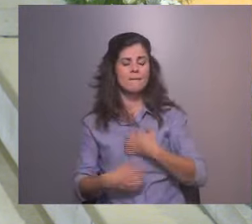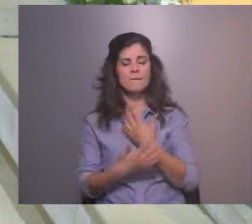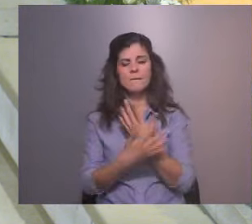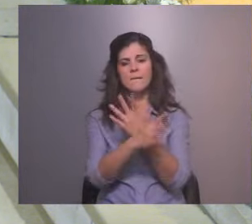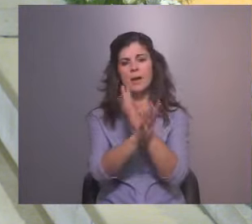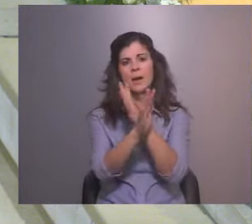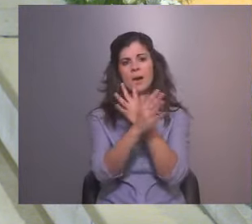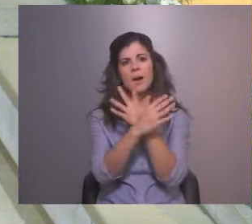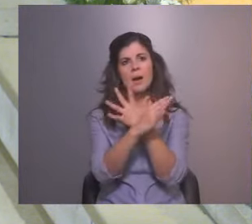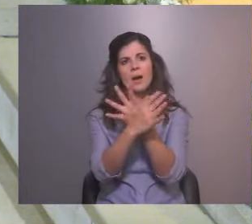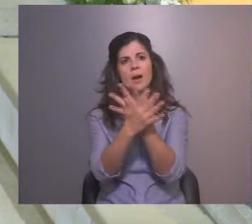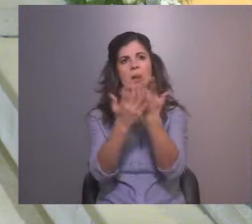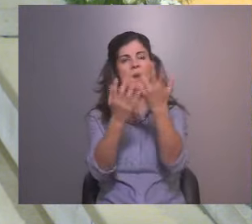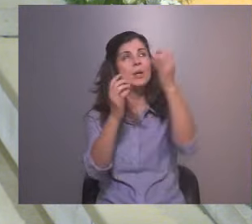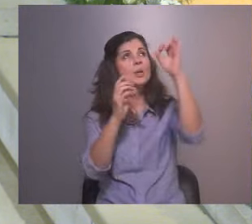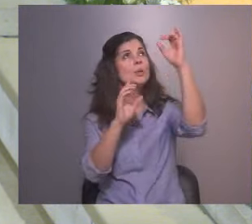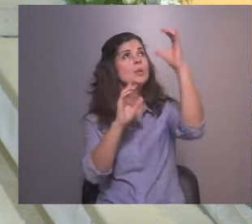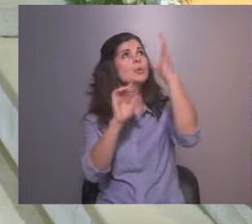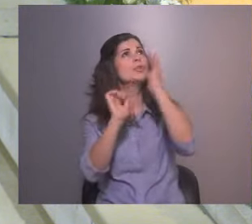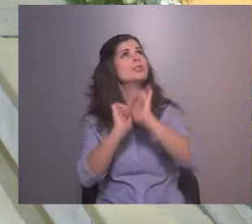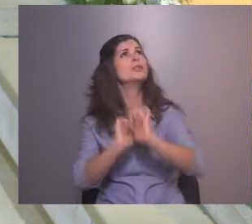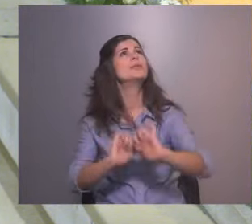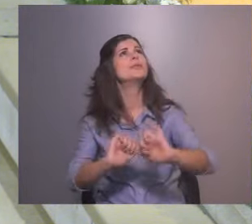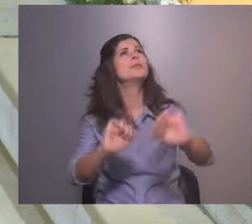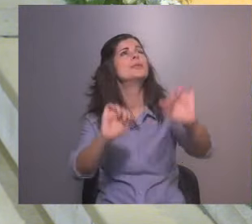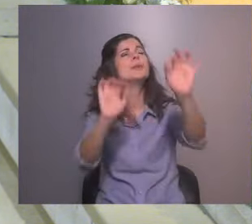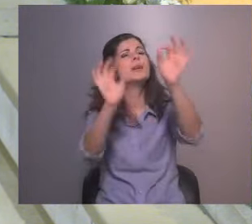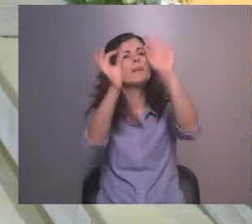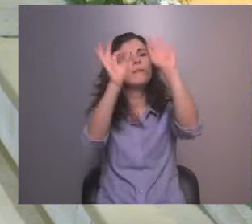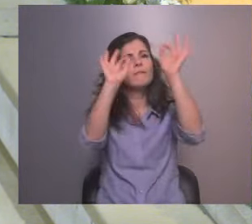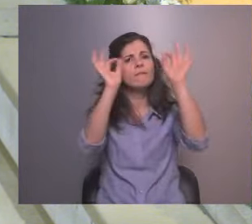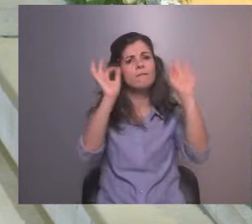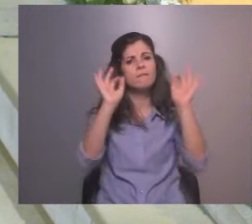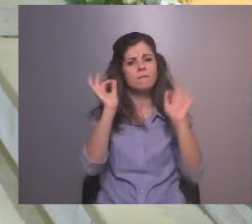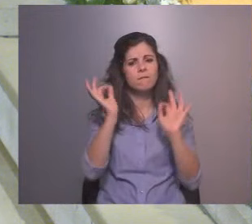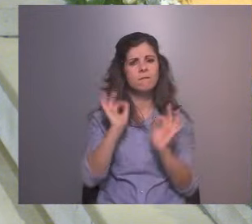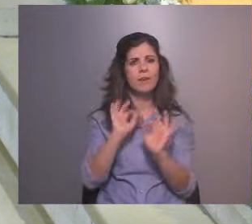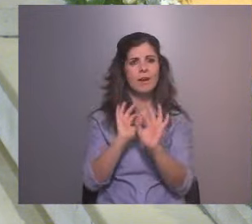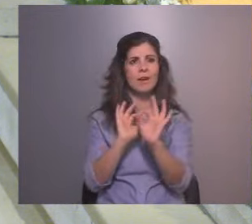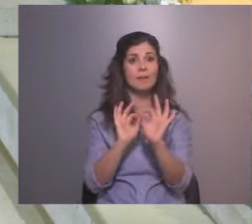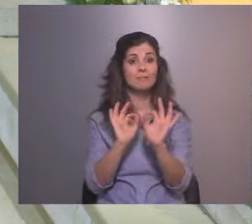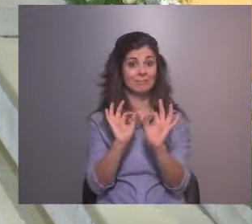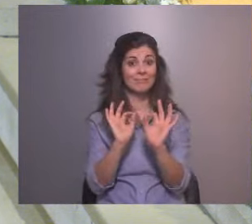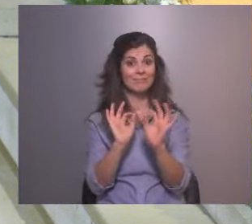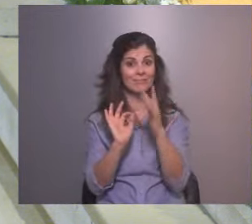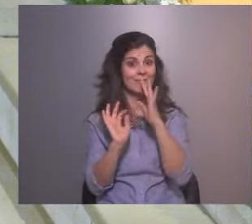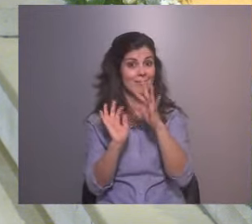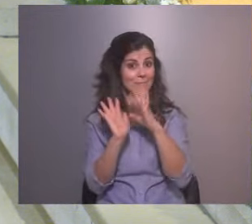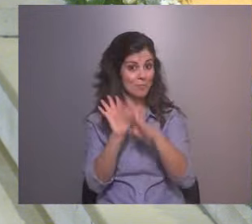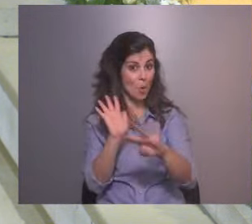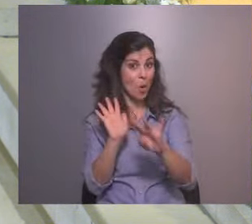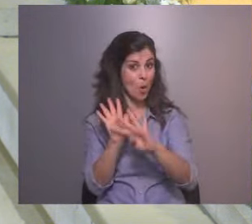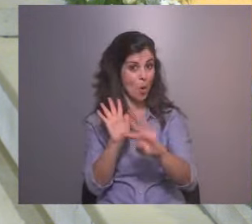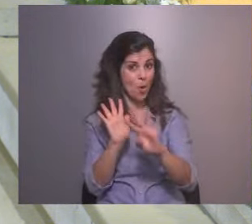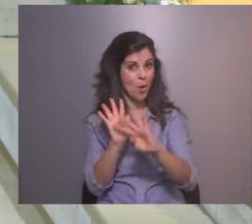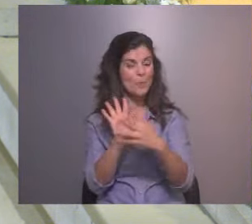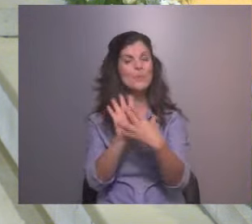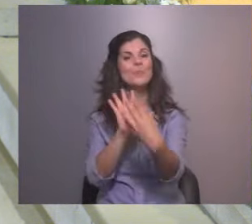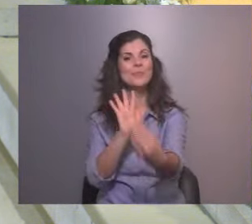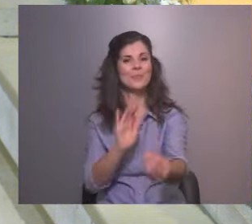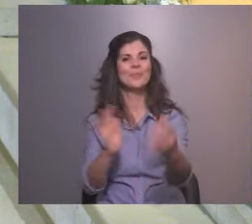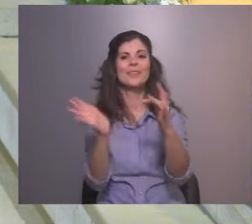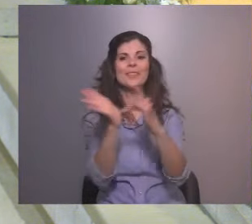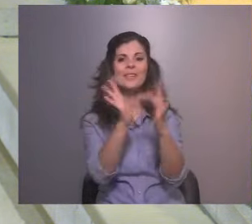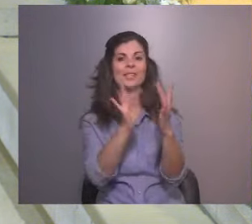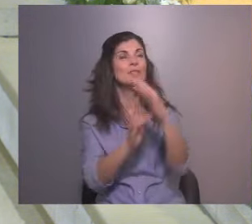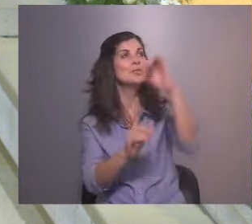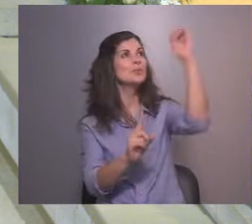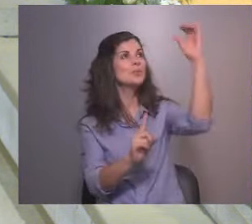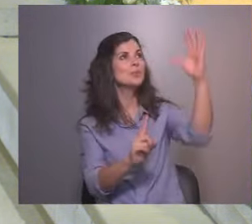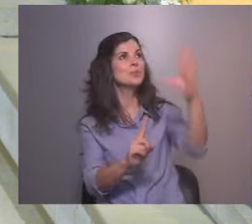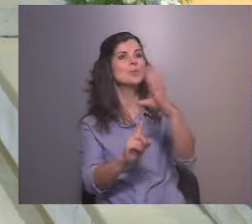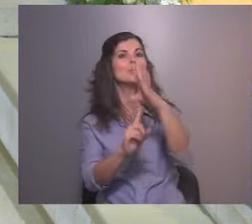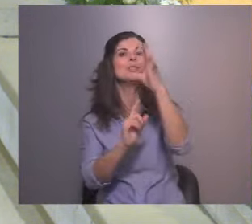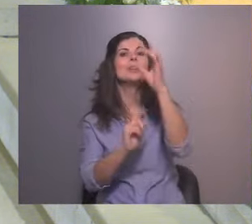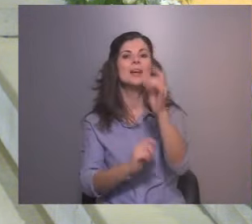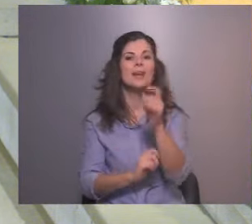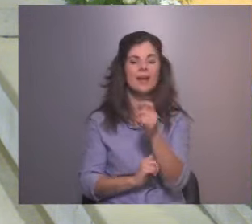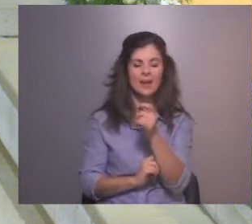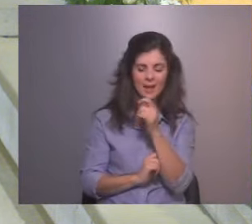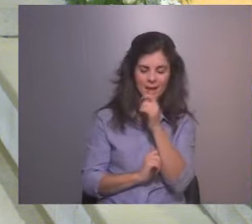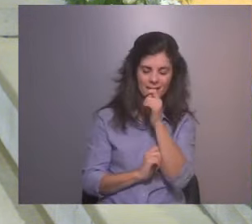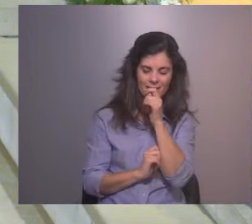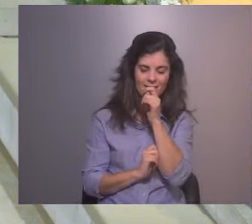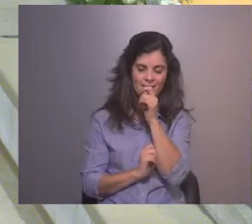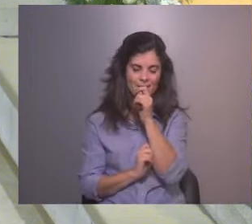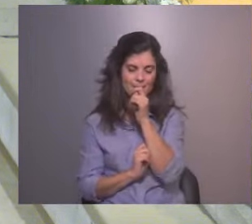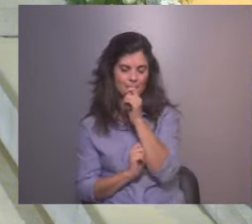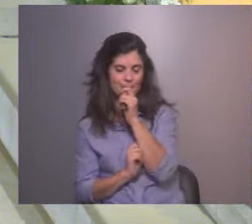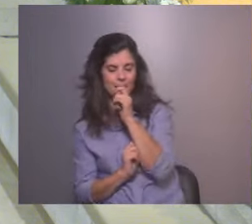Vem, ó fonte eterna, eis a tua Igreja,